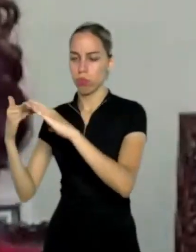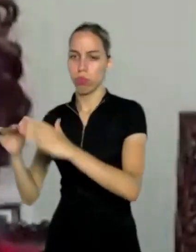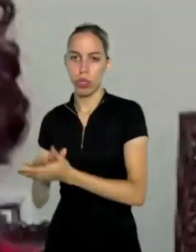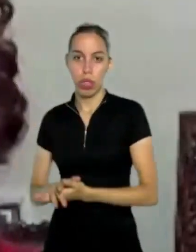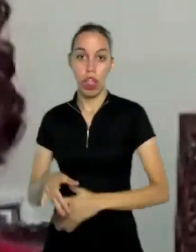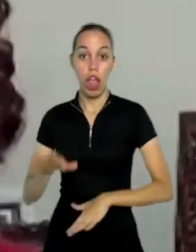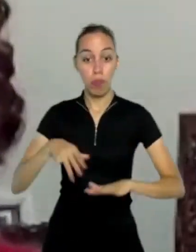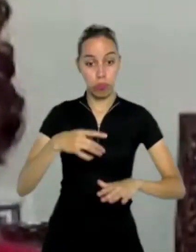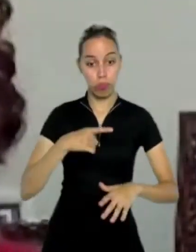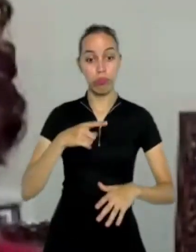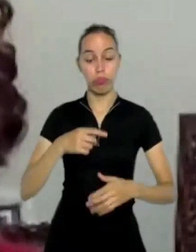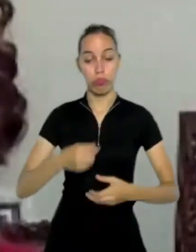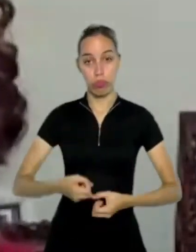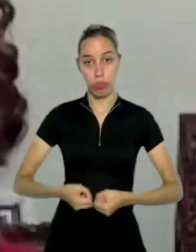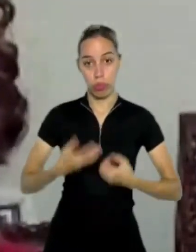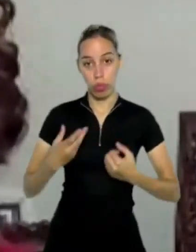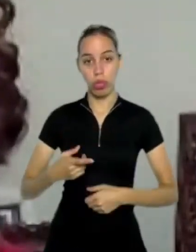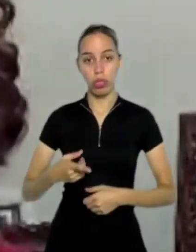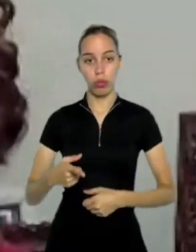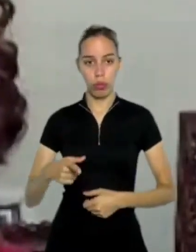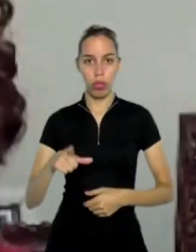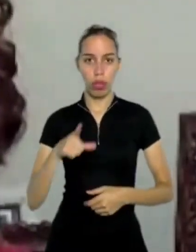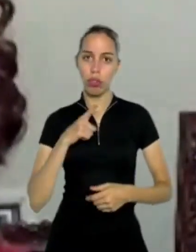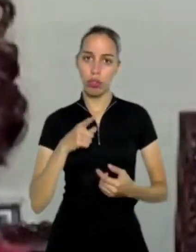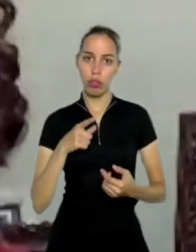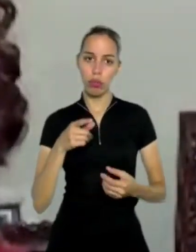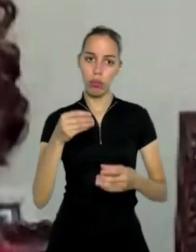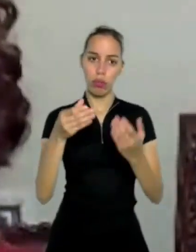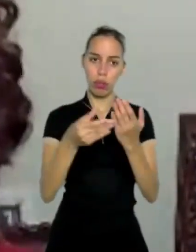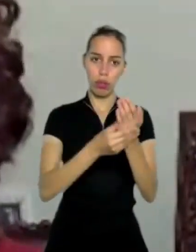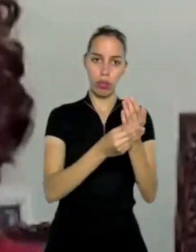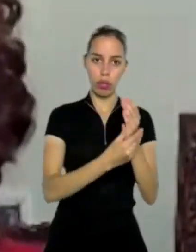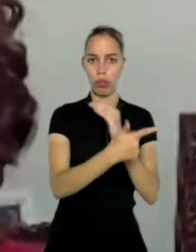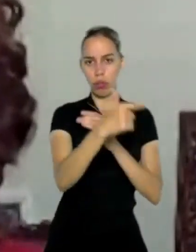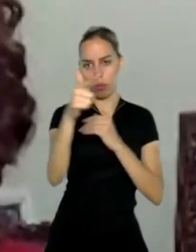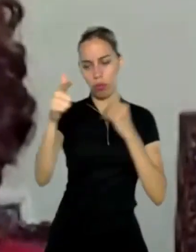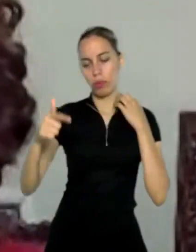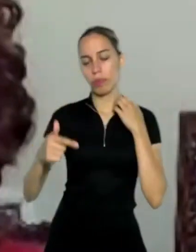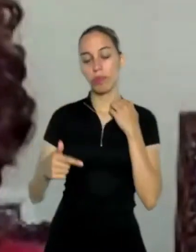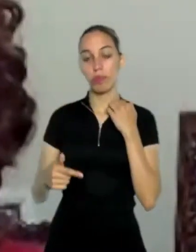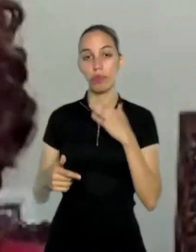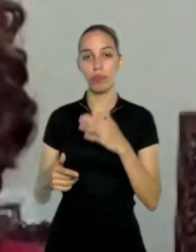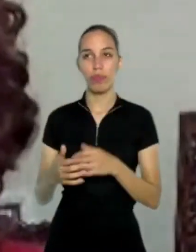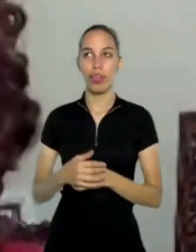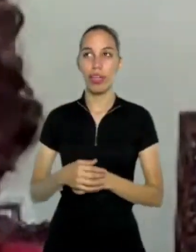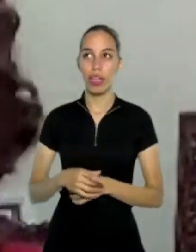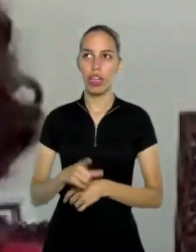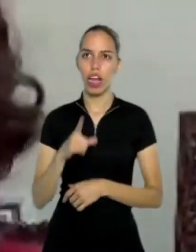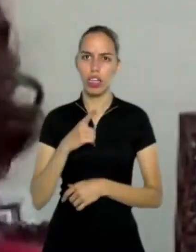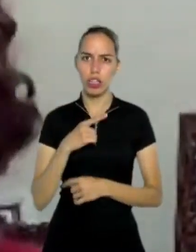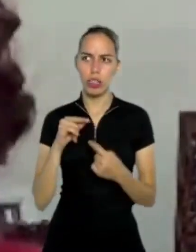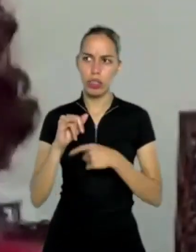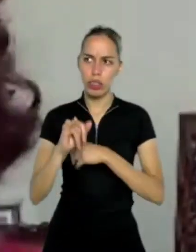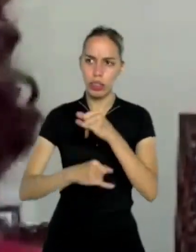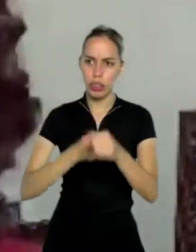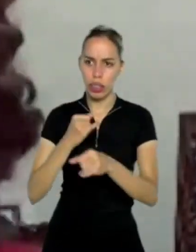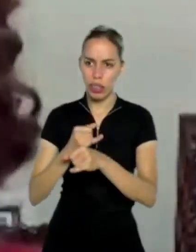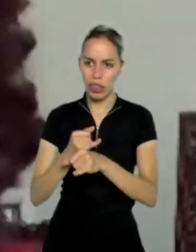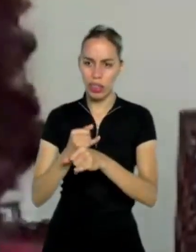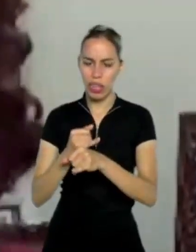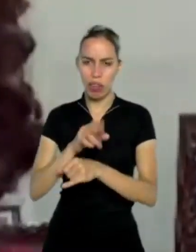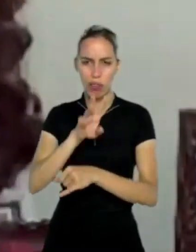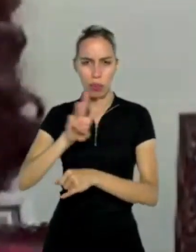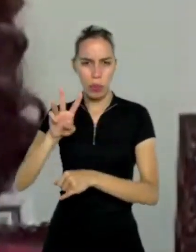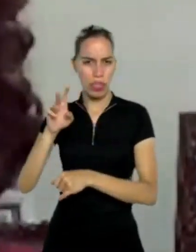época que era. Gente, eu esqueci o nome, mas a gente